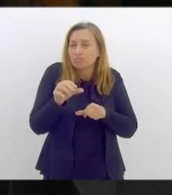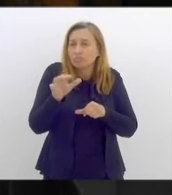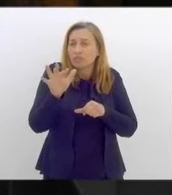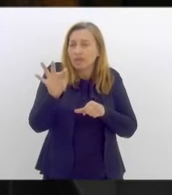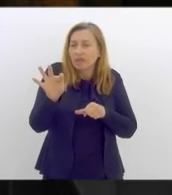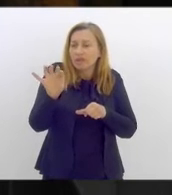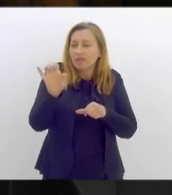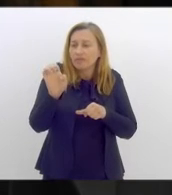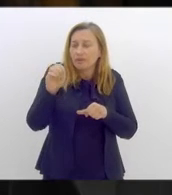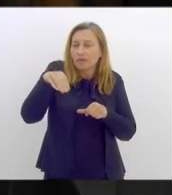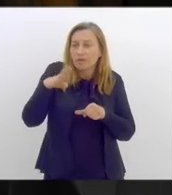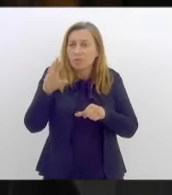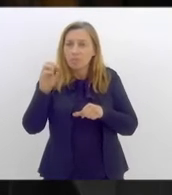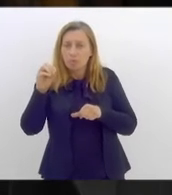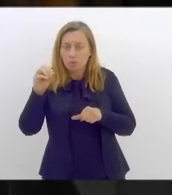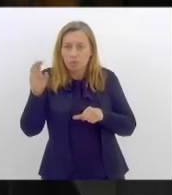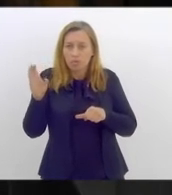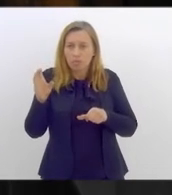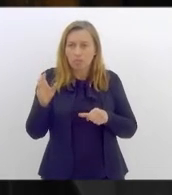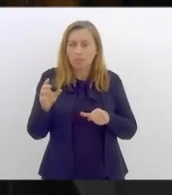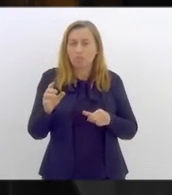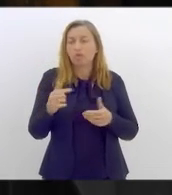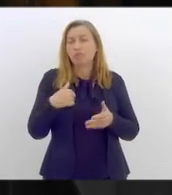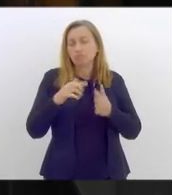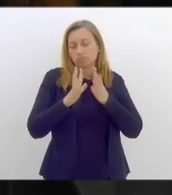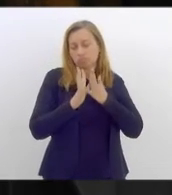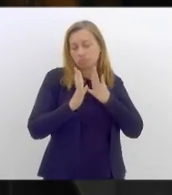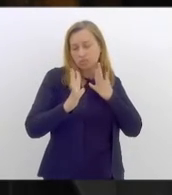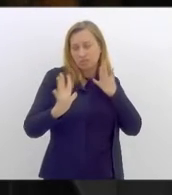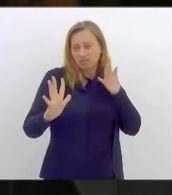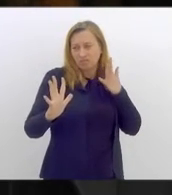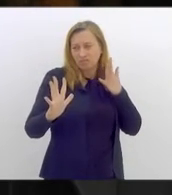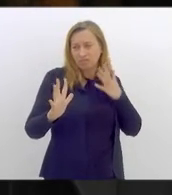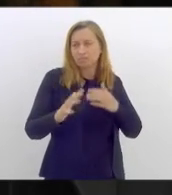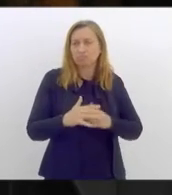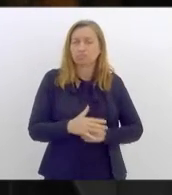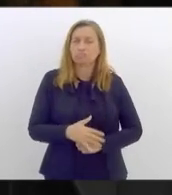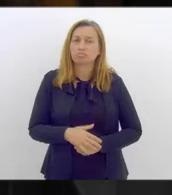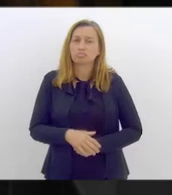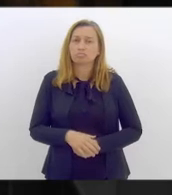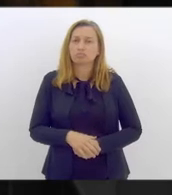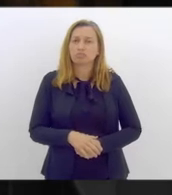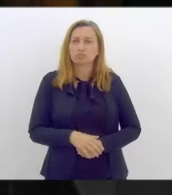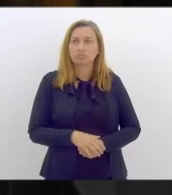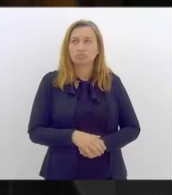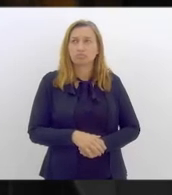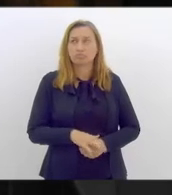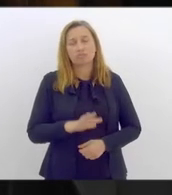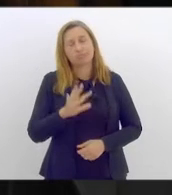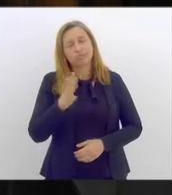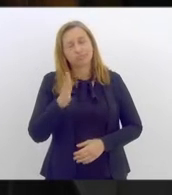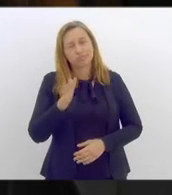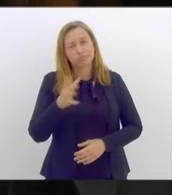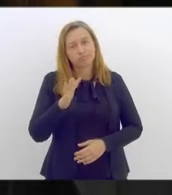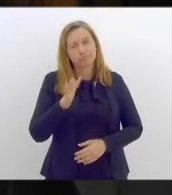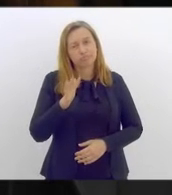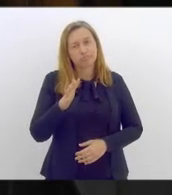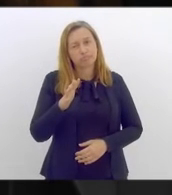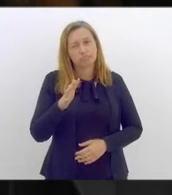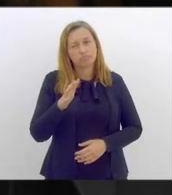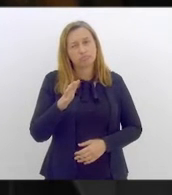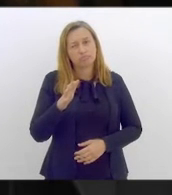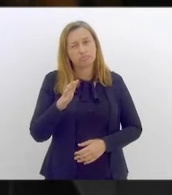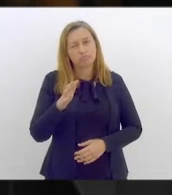Estou na fila do INTO a previsão do meu atendimento é daqui